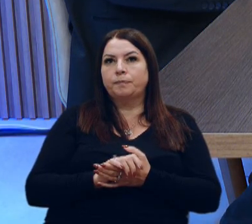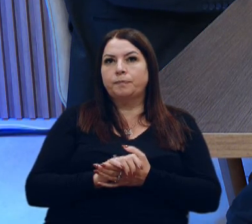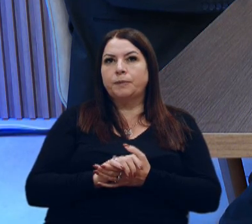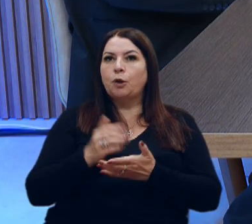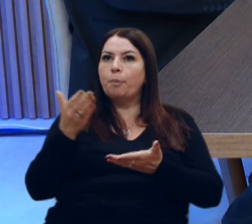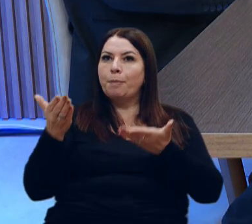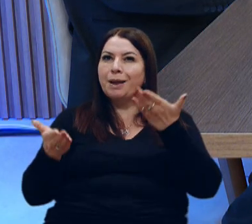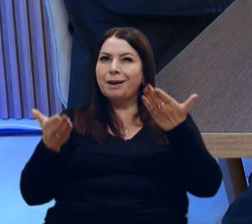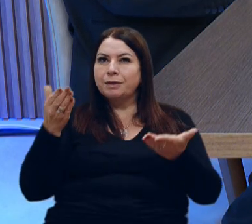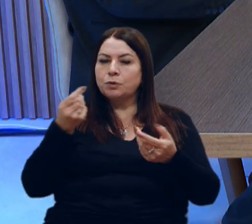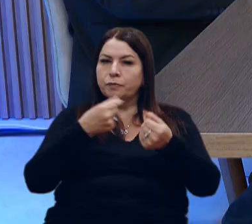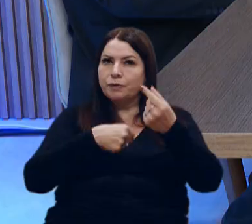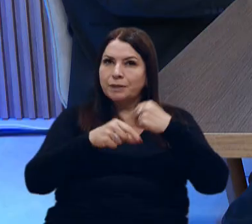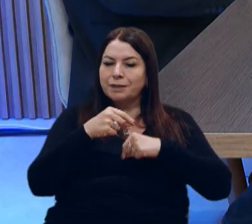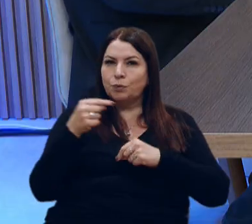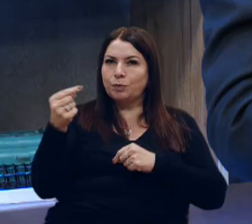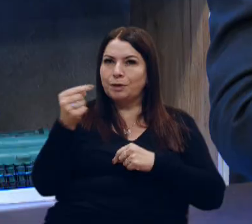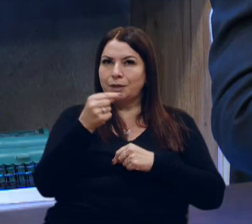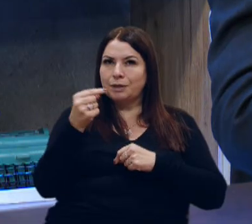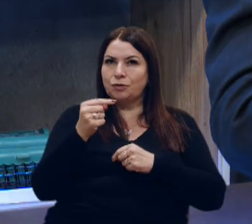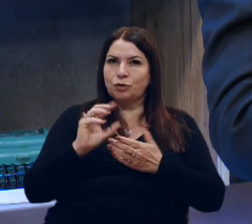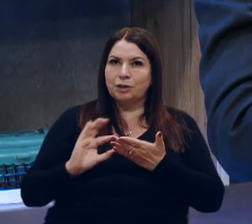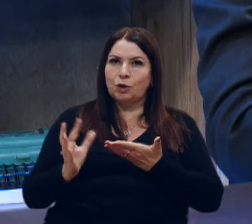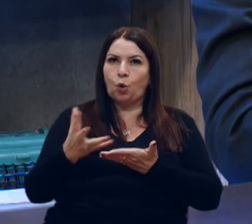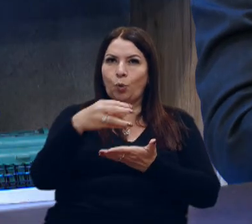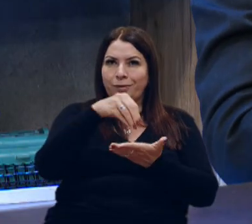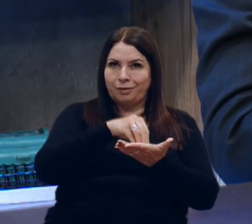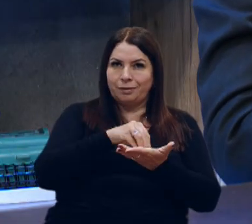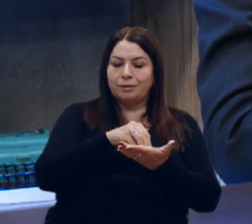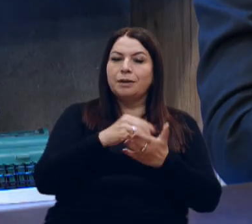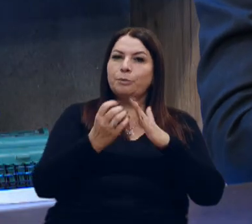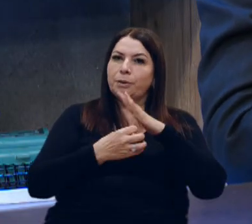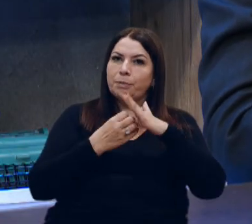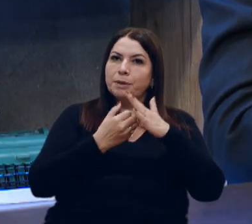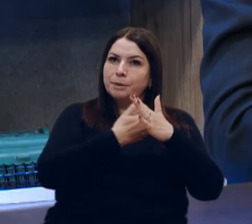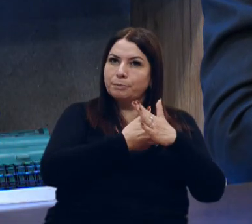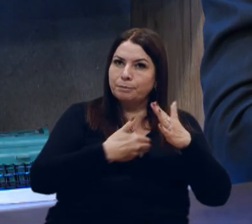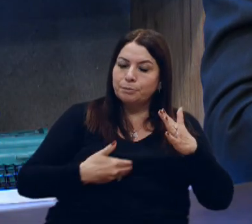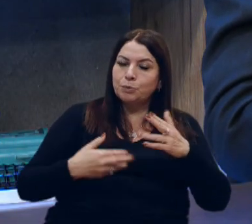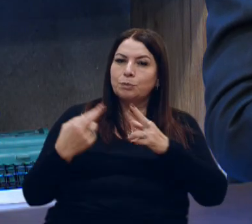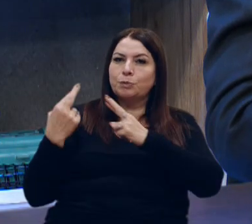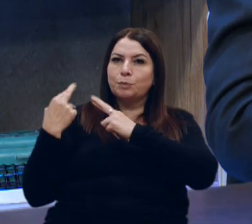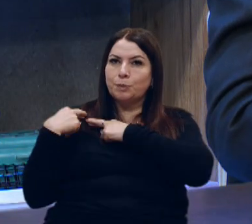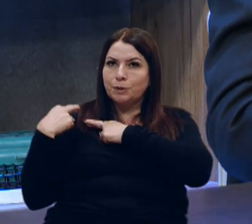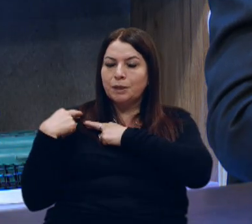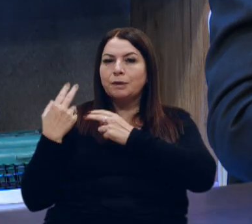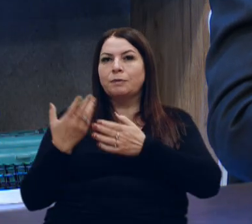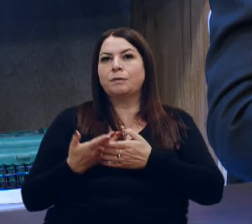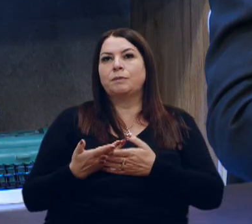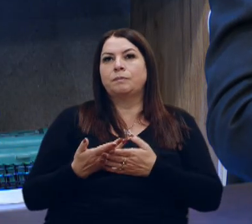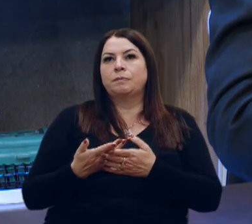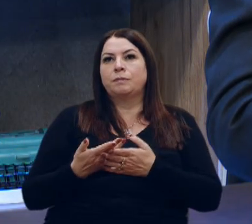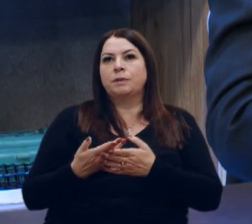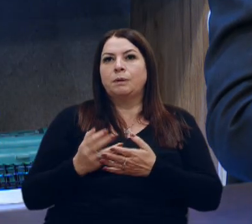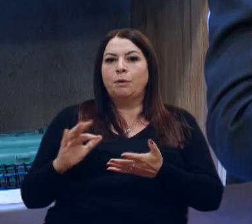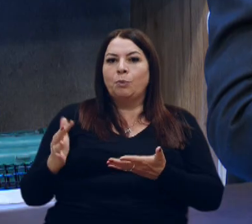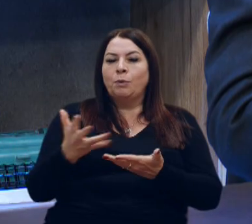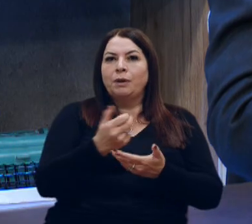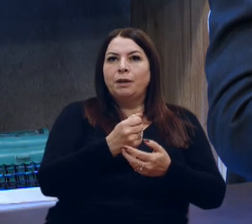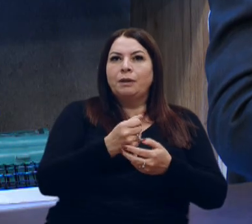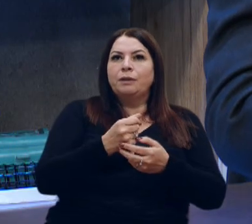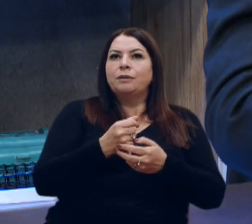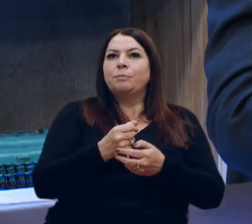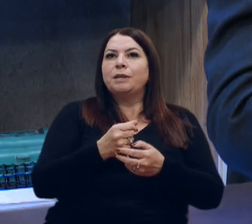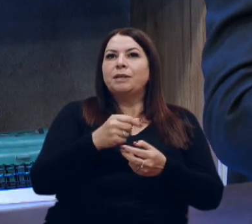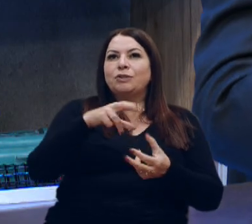balanço financeiro negativo da Codeca, sim, que é uma empresa pública responsável pela coleta seletiva,